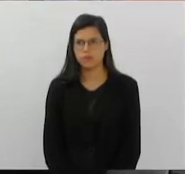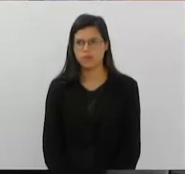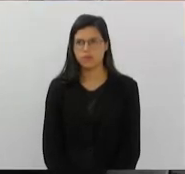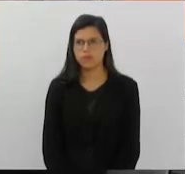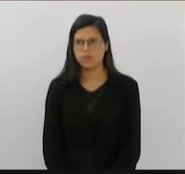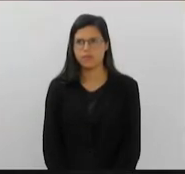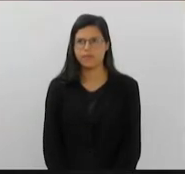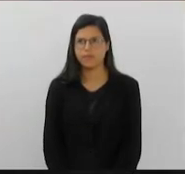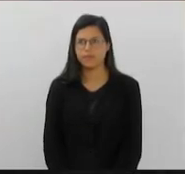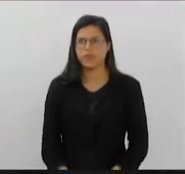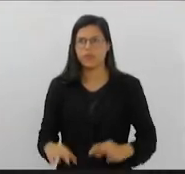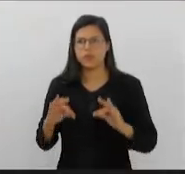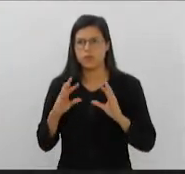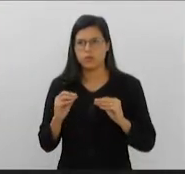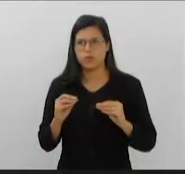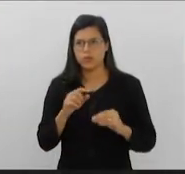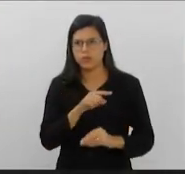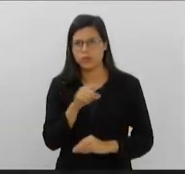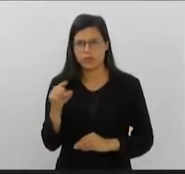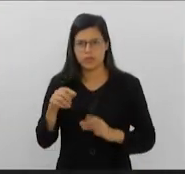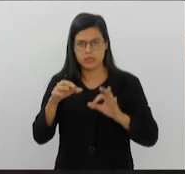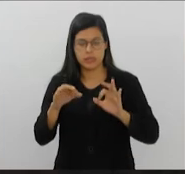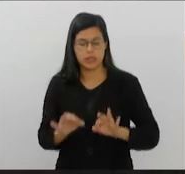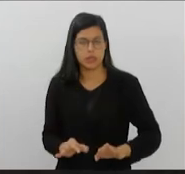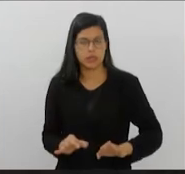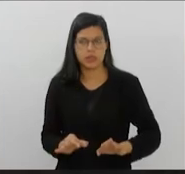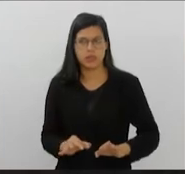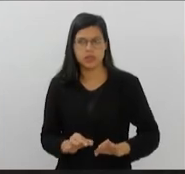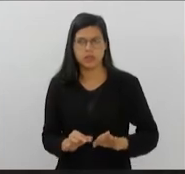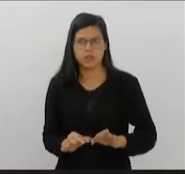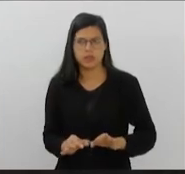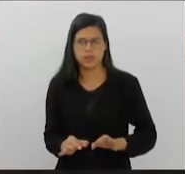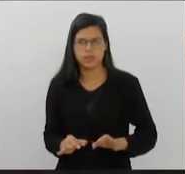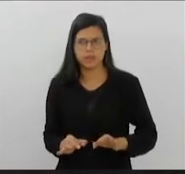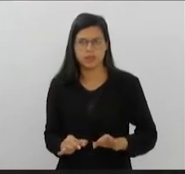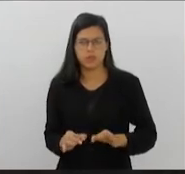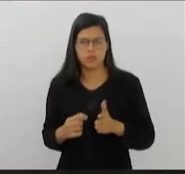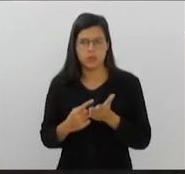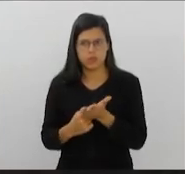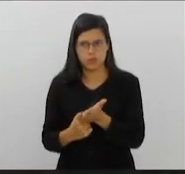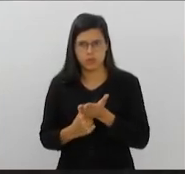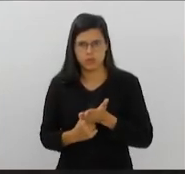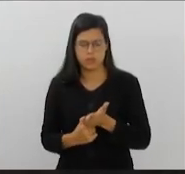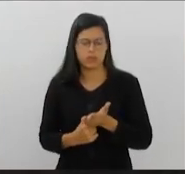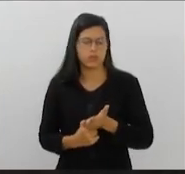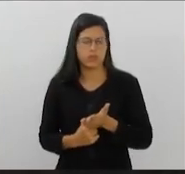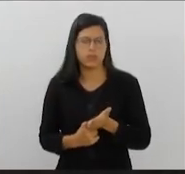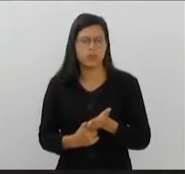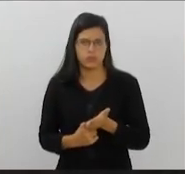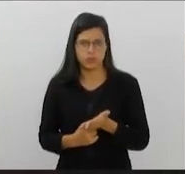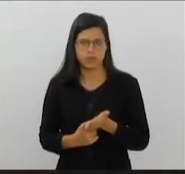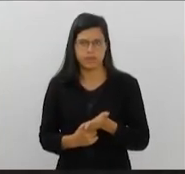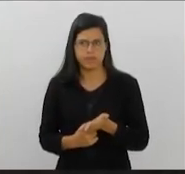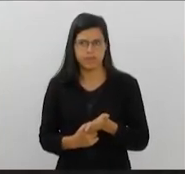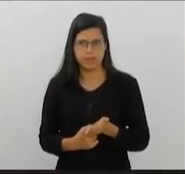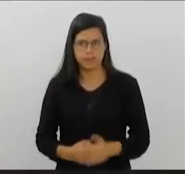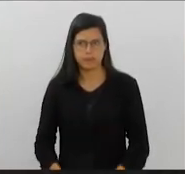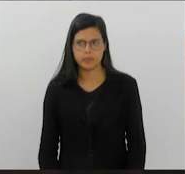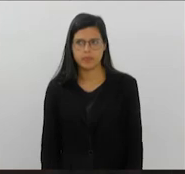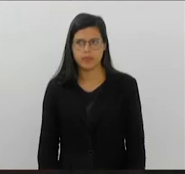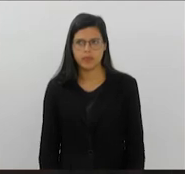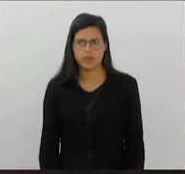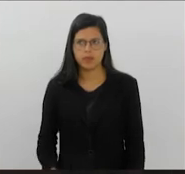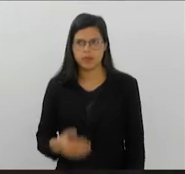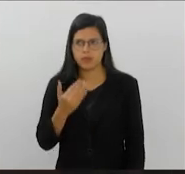Todos vocês podem ter certeza que o nosso compromisso está firmado. Você